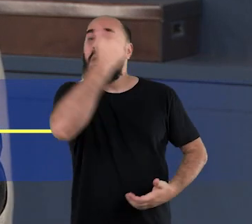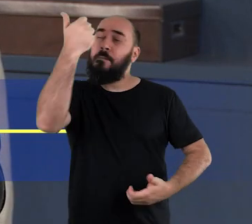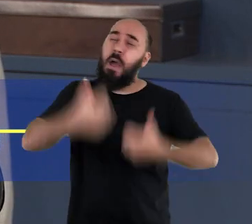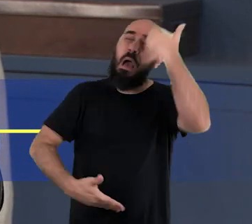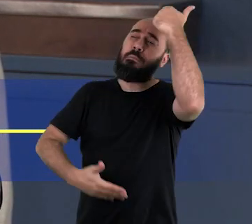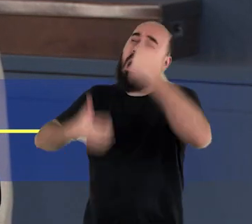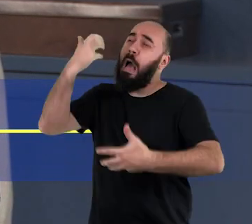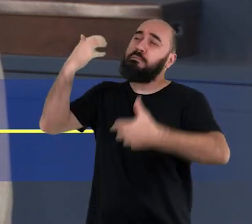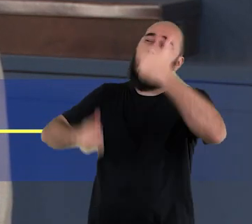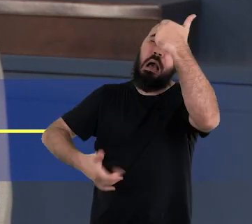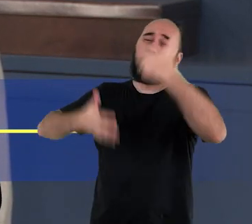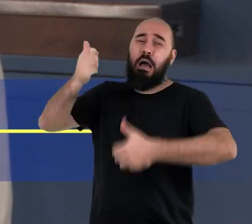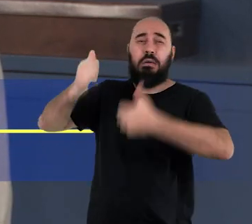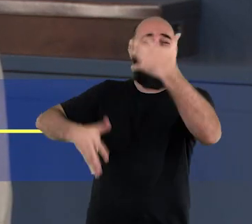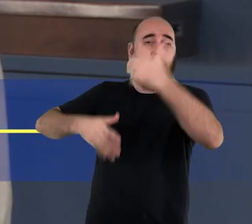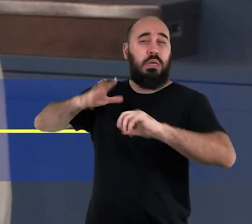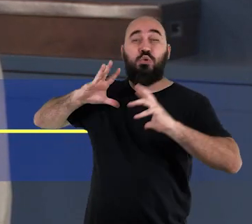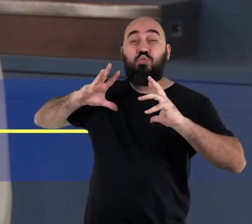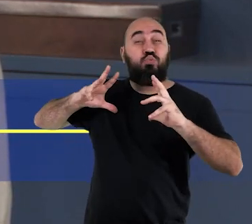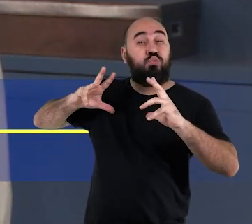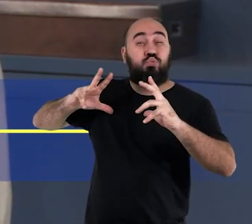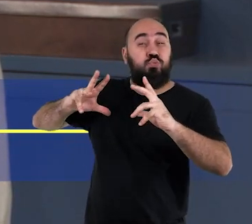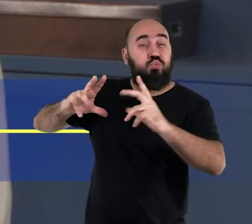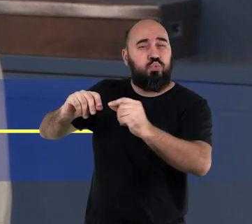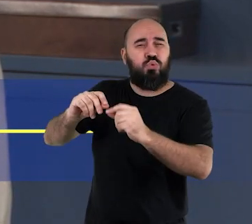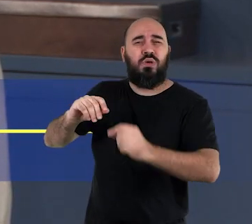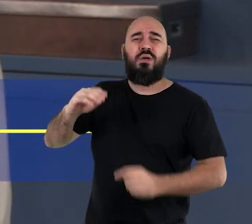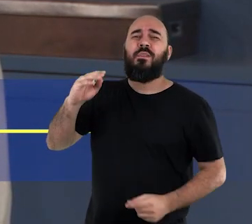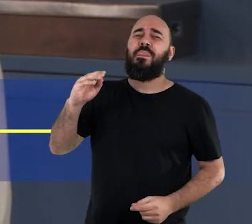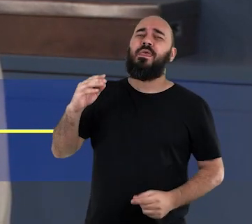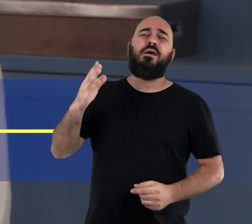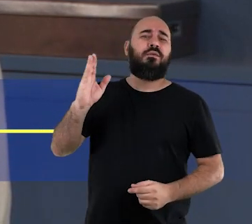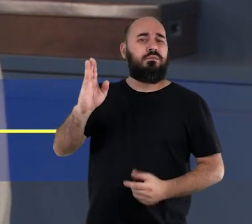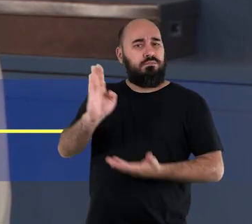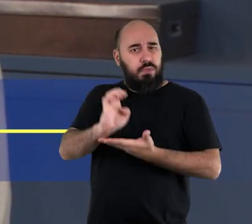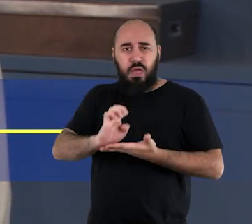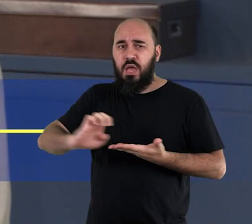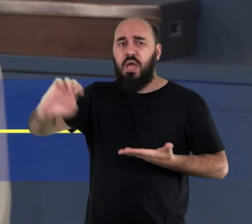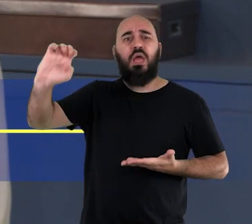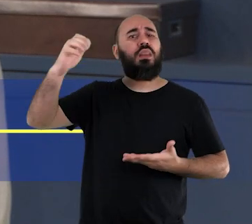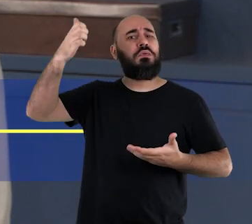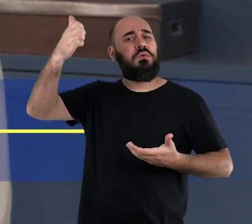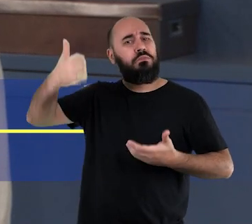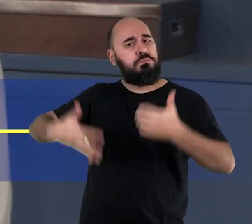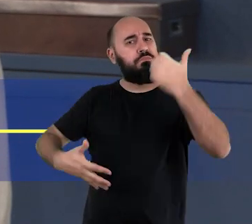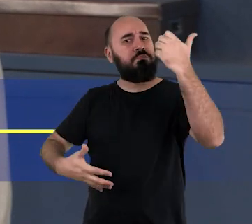Baal que ela havia trazido para Israel foram